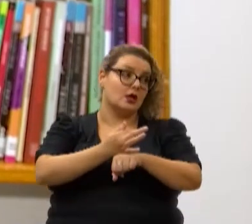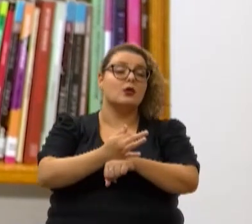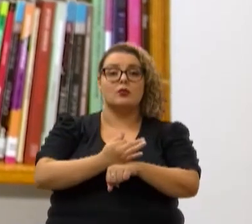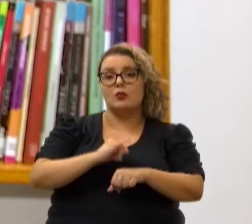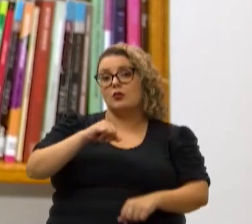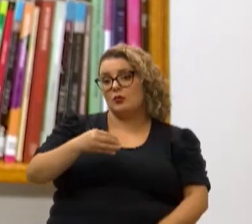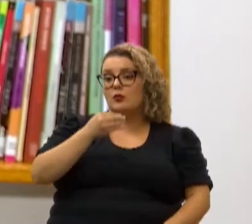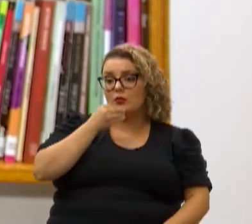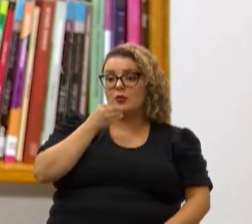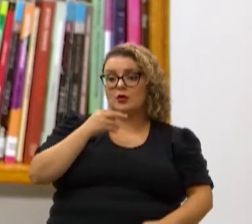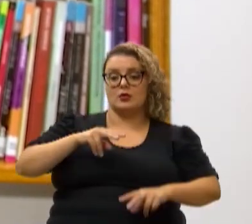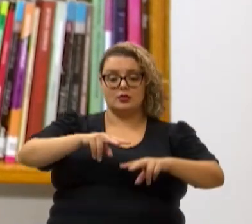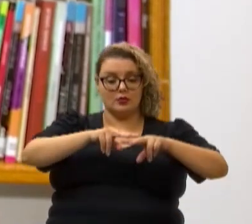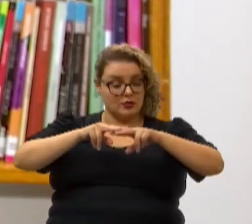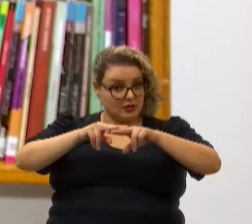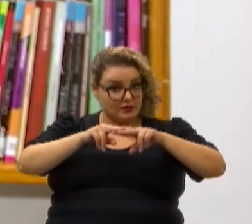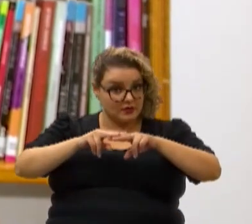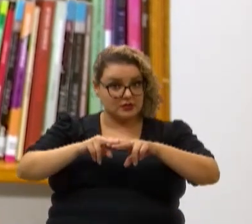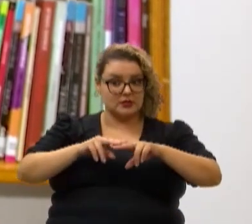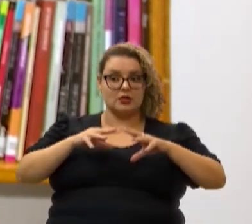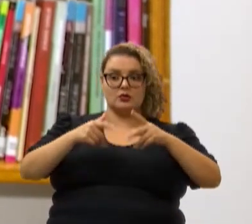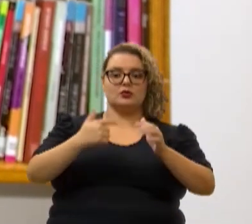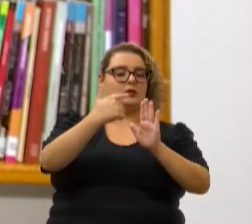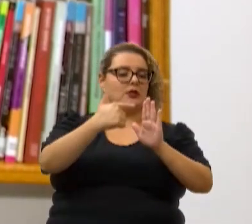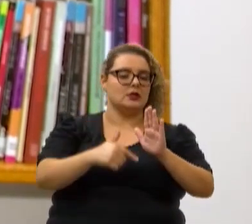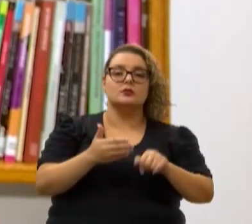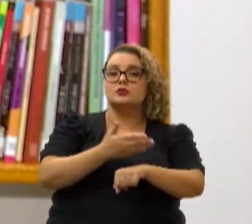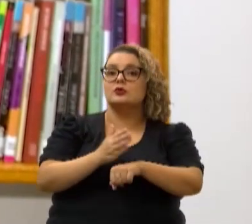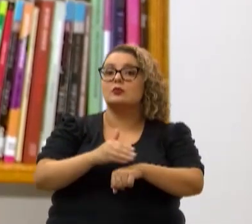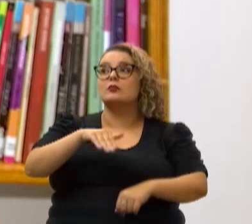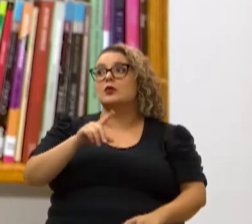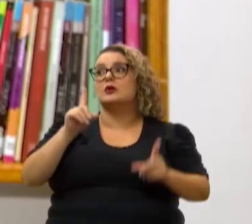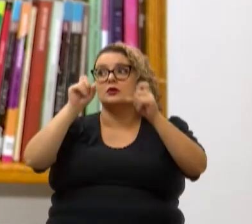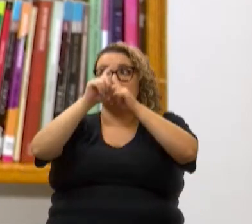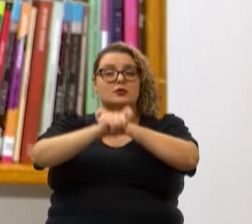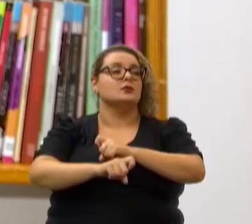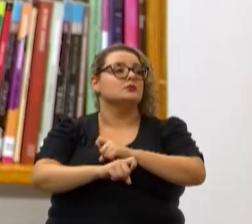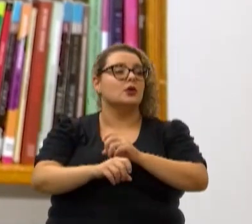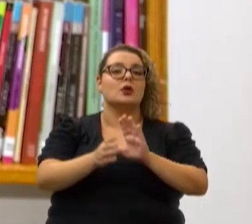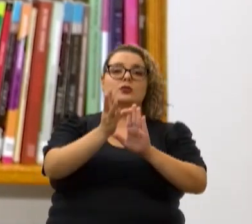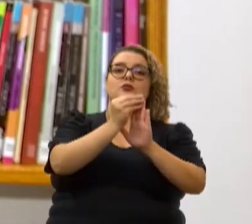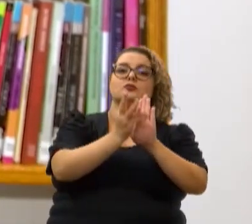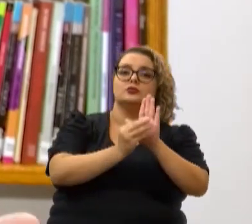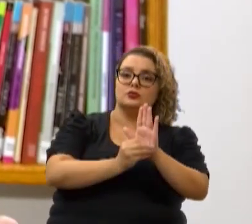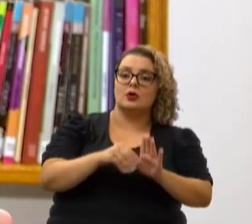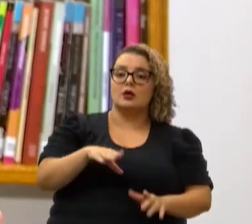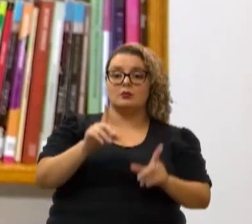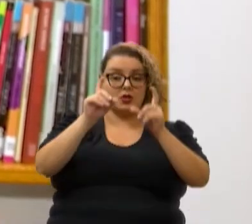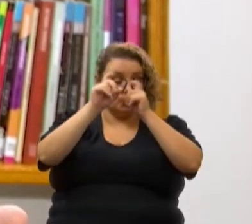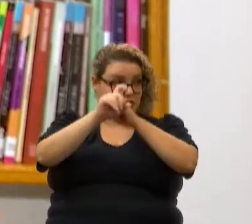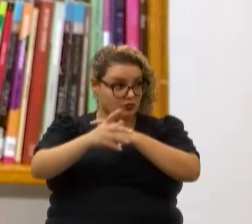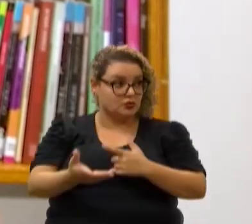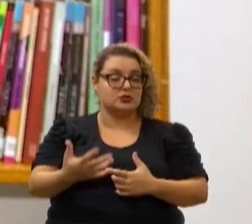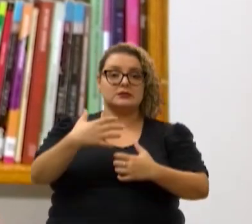bem oportuno para que você revisite as listas de exercício mais difíceis, aquele conteúdo que para você é mais